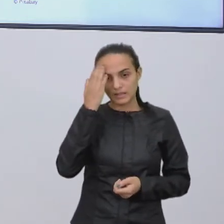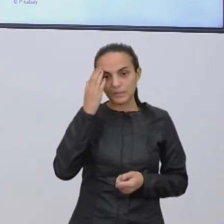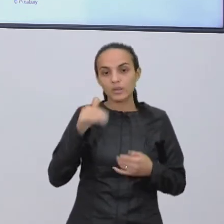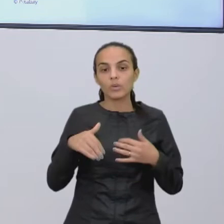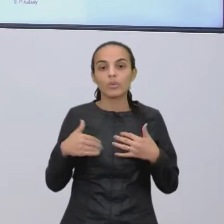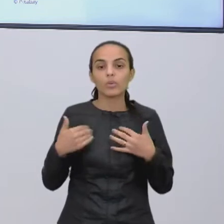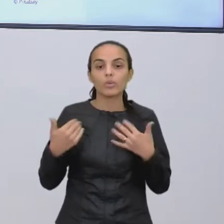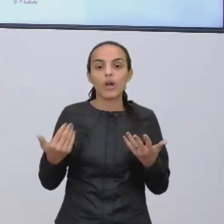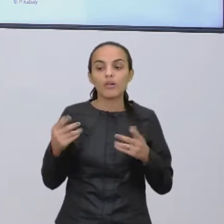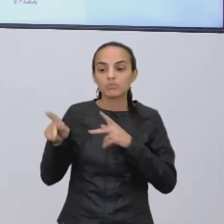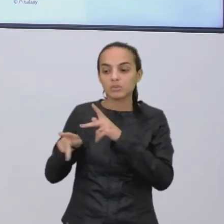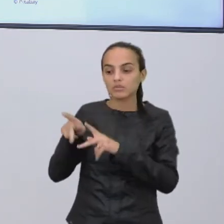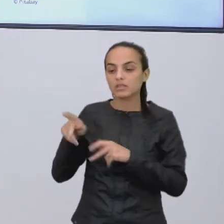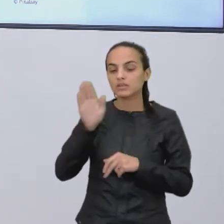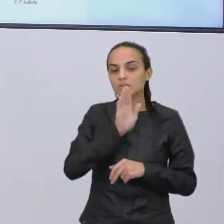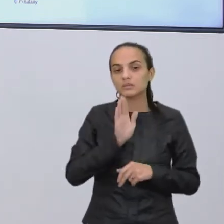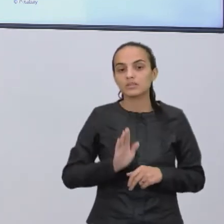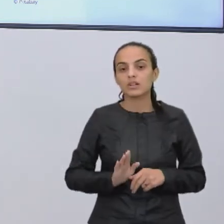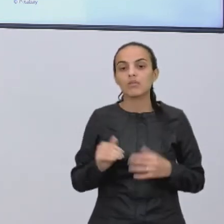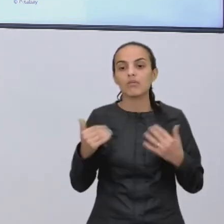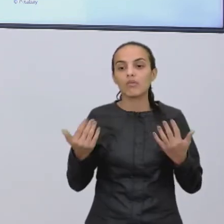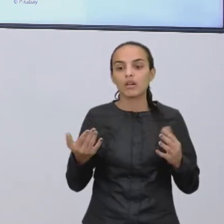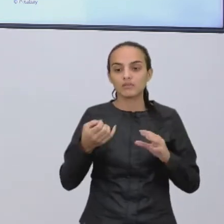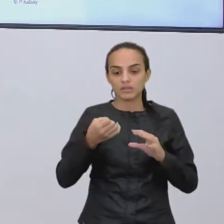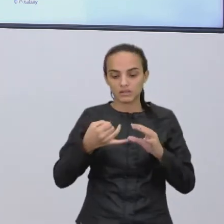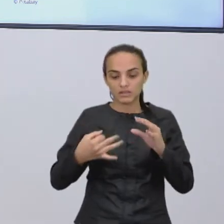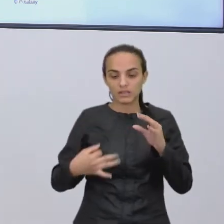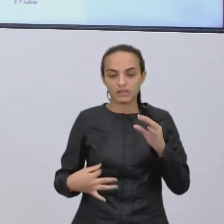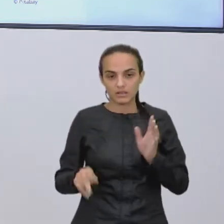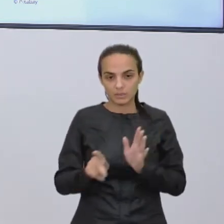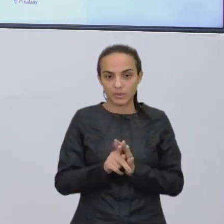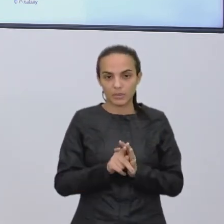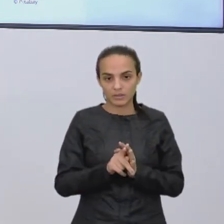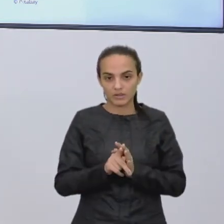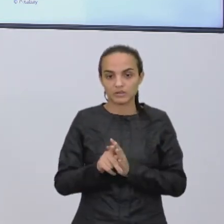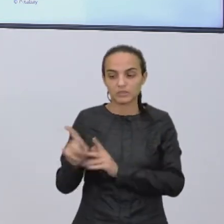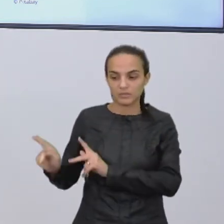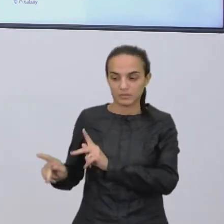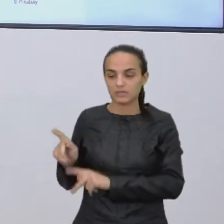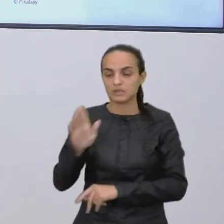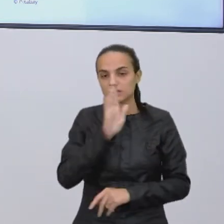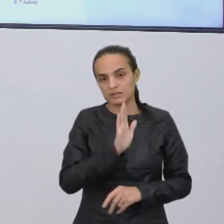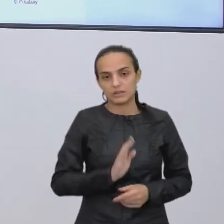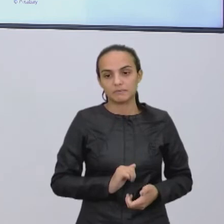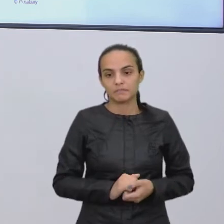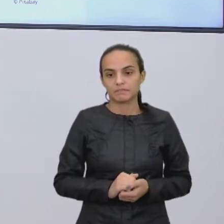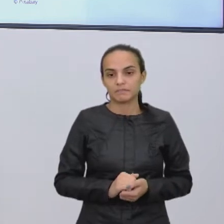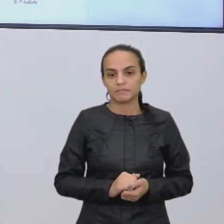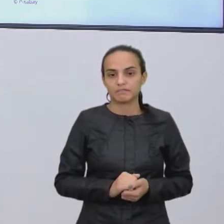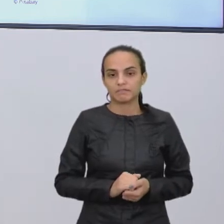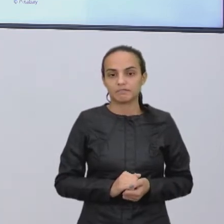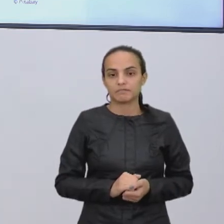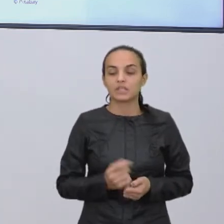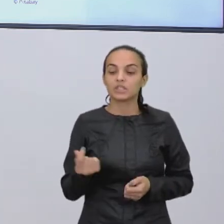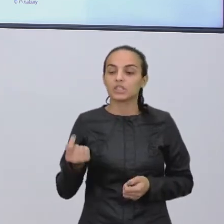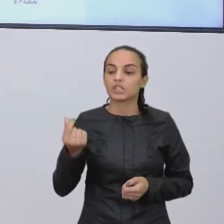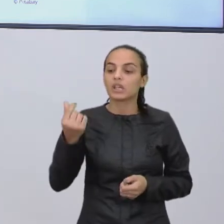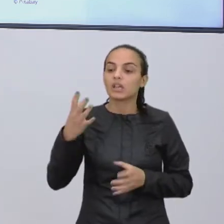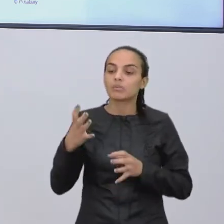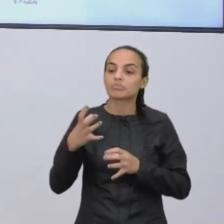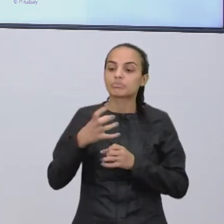é a população brasileira, quais são as características dessa população, né? Qual que é a renda